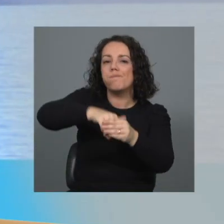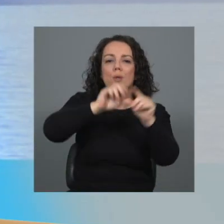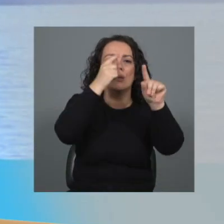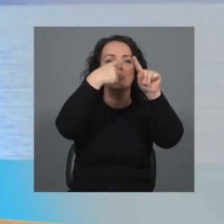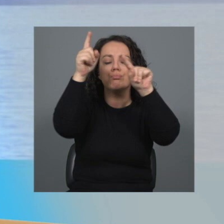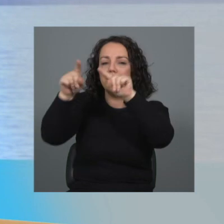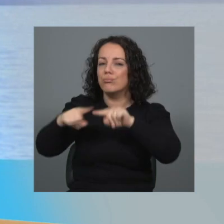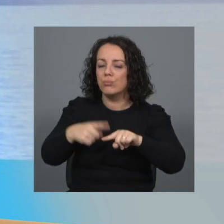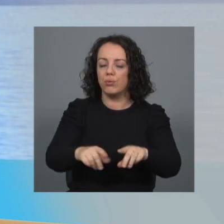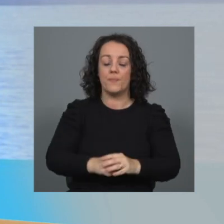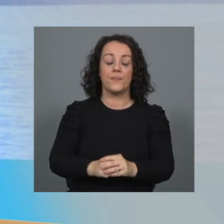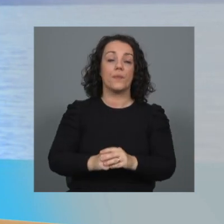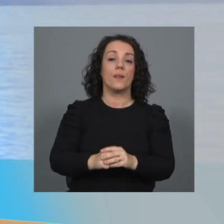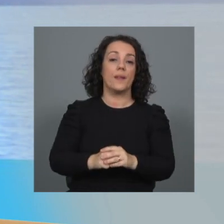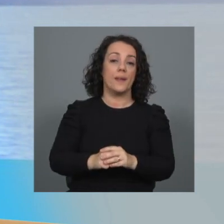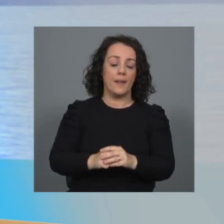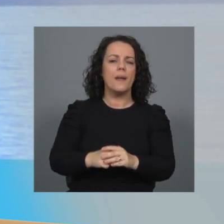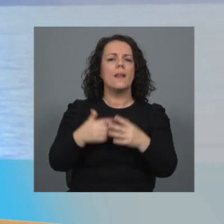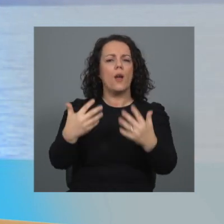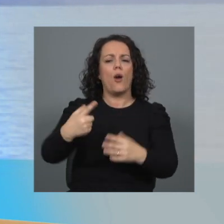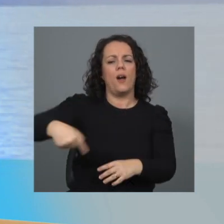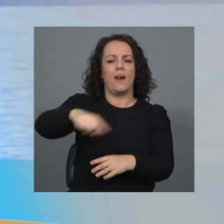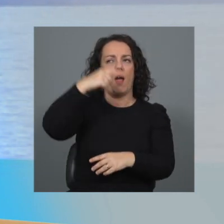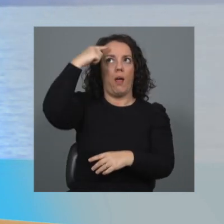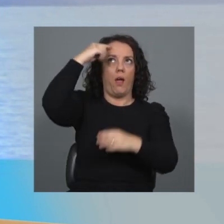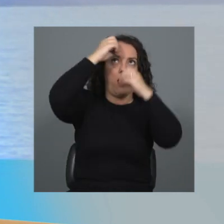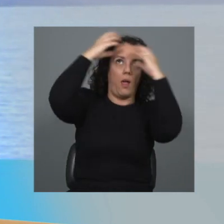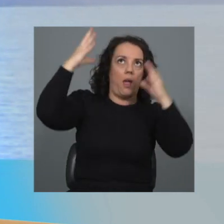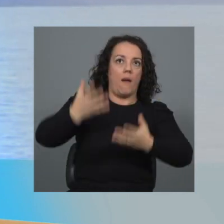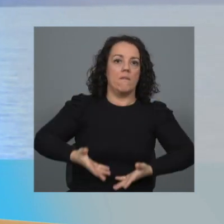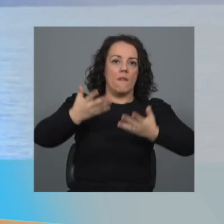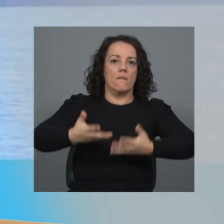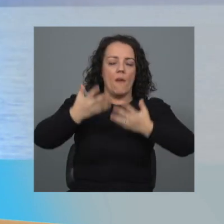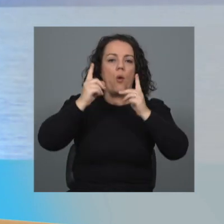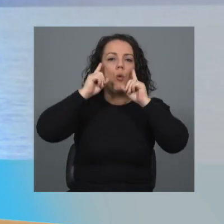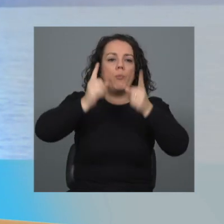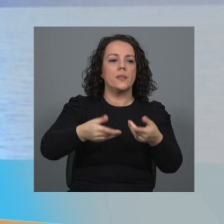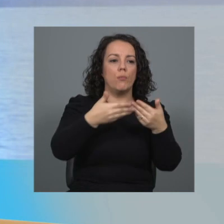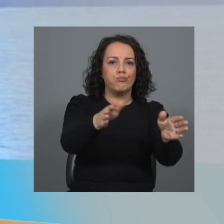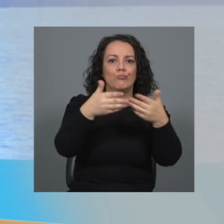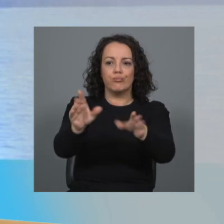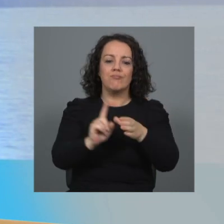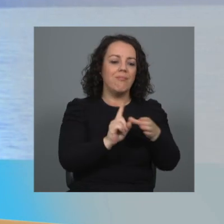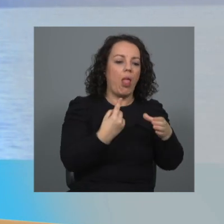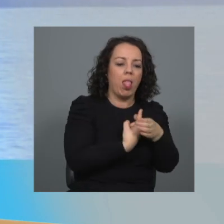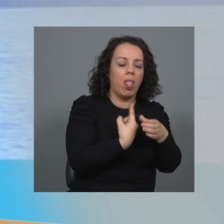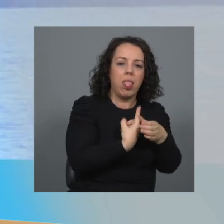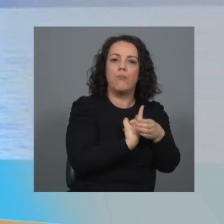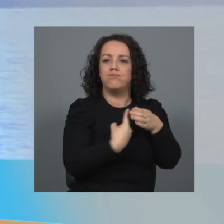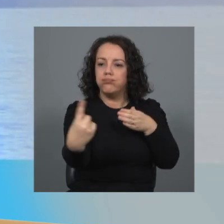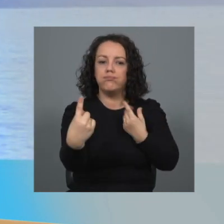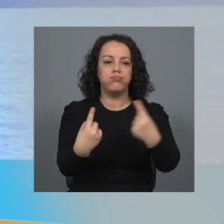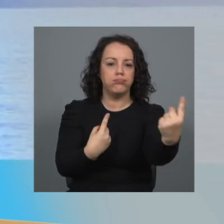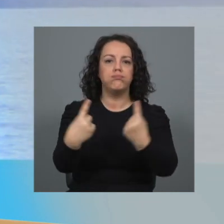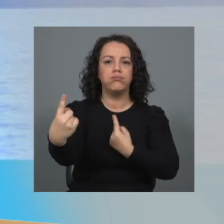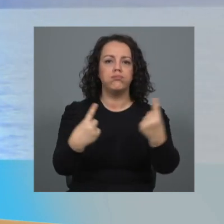tudo já pensa no desconfinamento, parece-te haver aqui sincronismo, digamos assim, sintonização entre